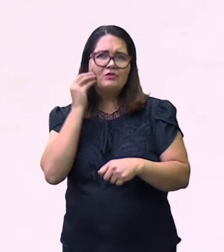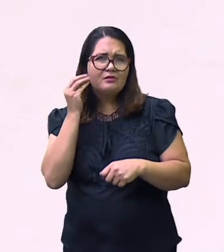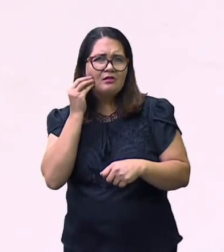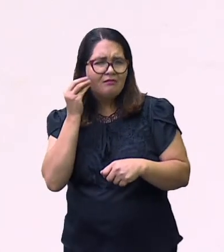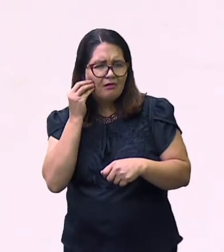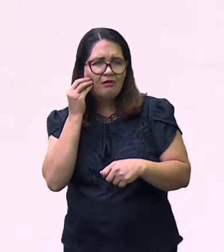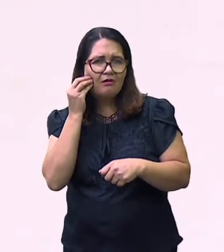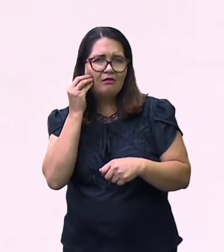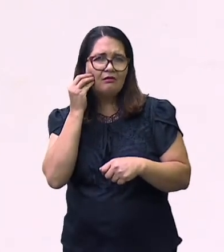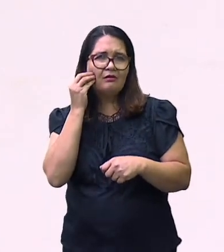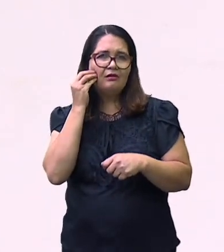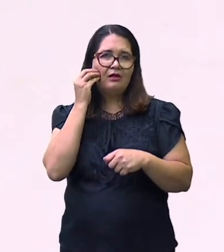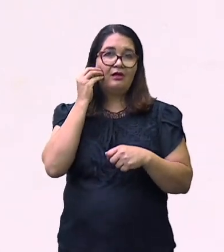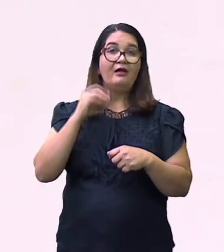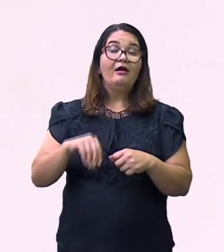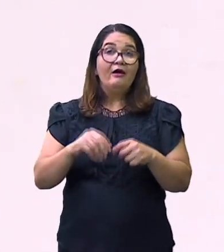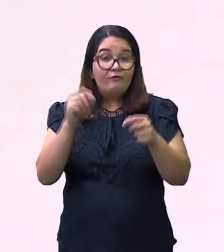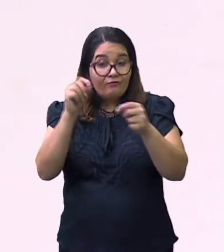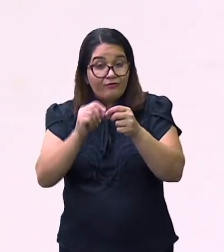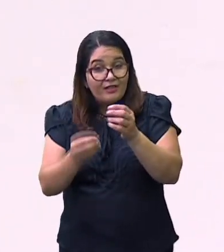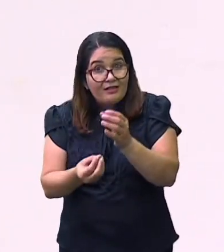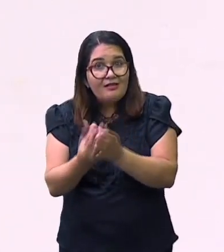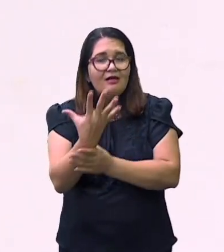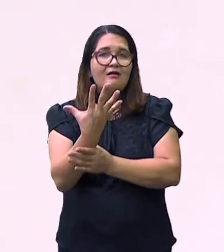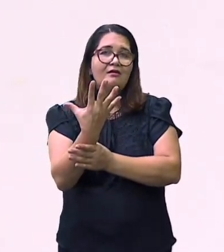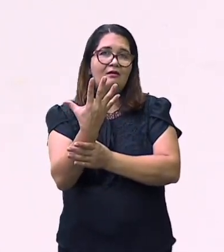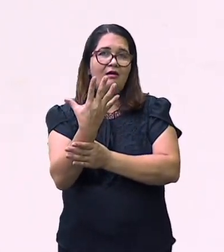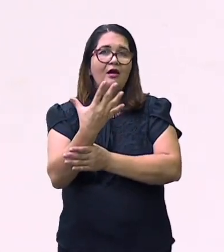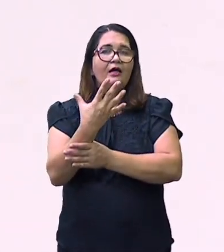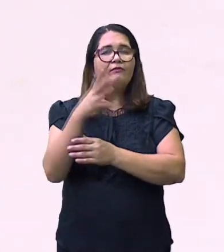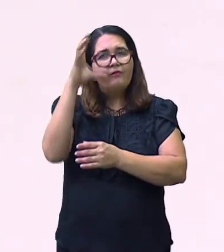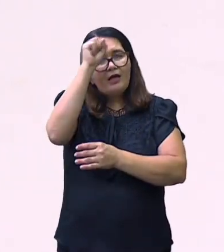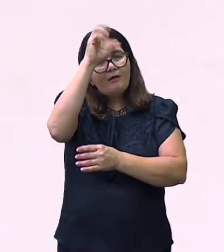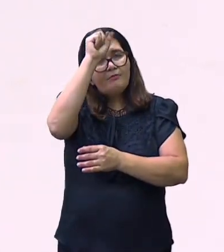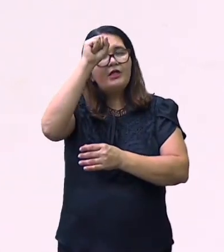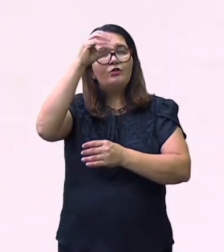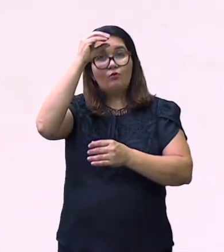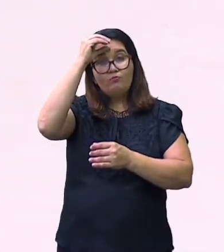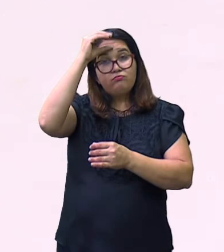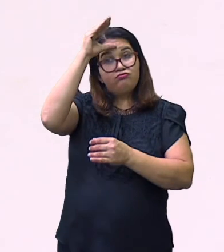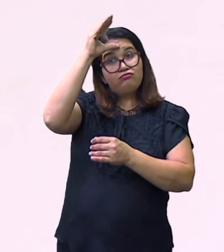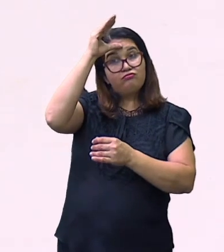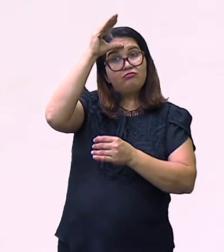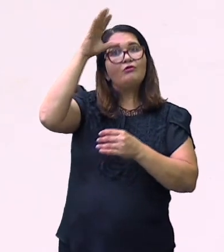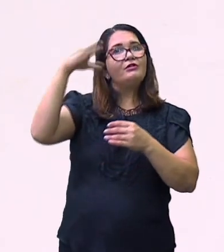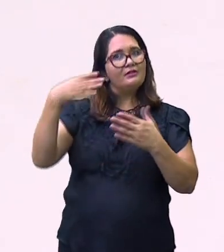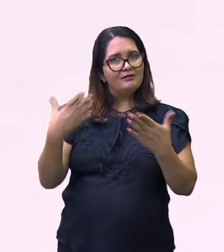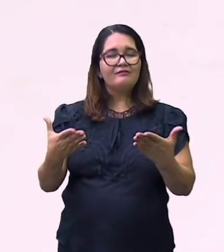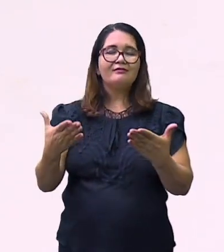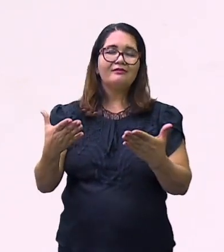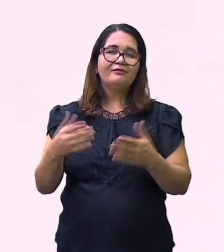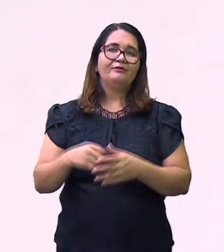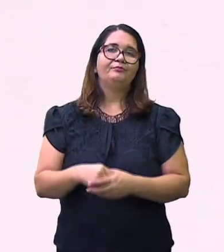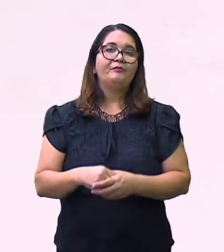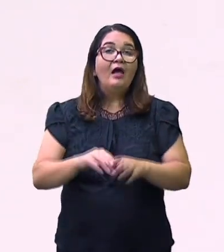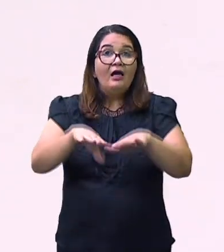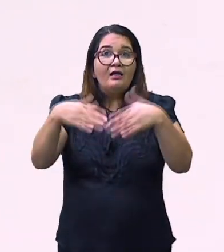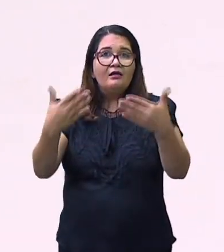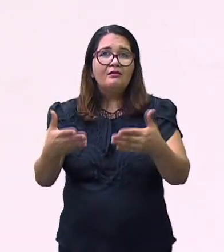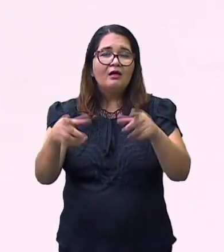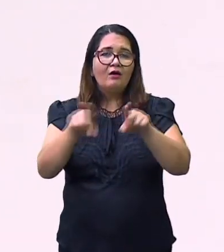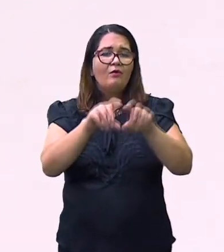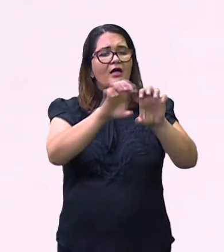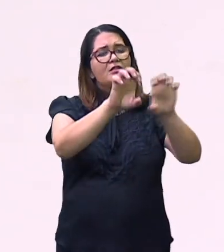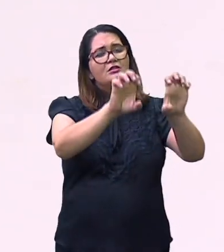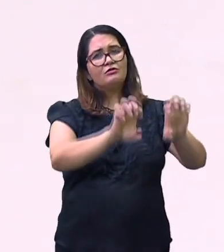conteúdo. Olha bem para vocês verem. Nós já falamos de várias estruturas, não foi mesmo? E como é